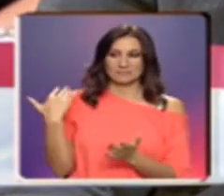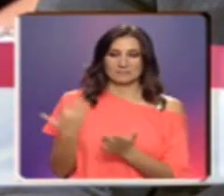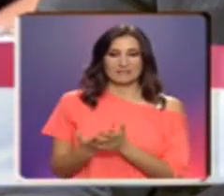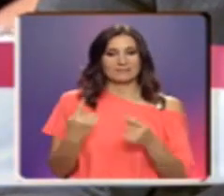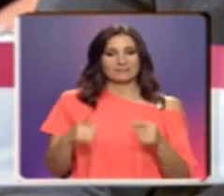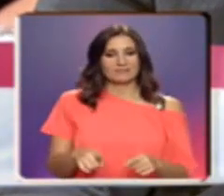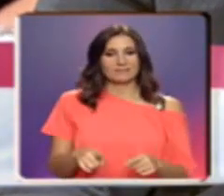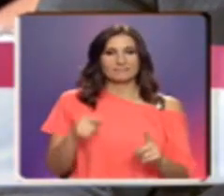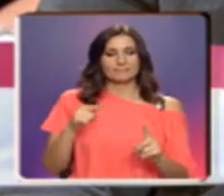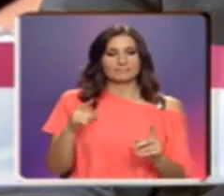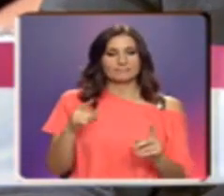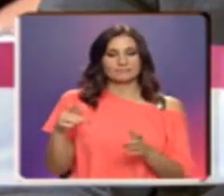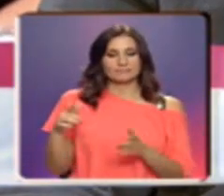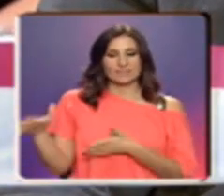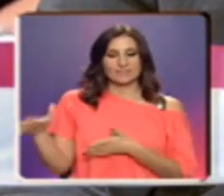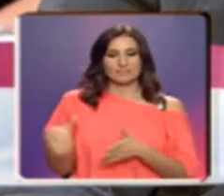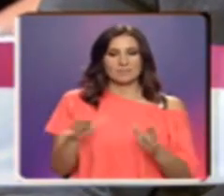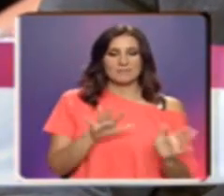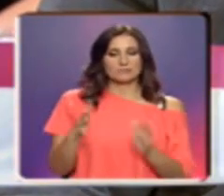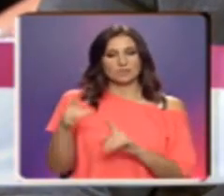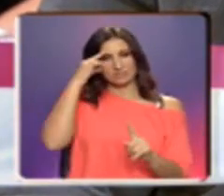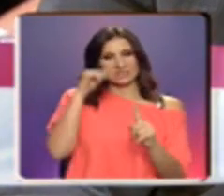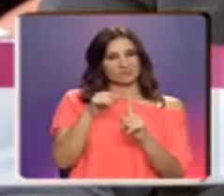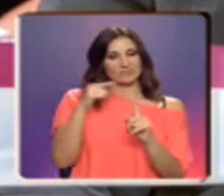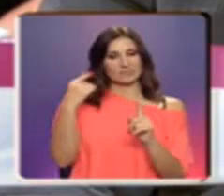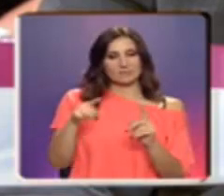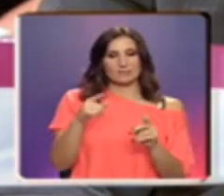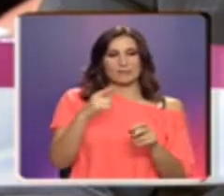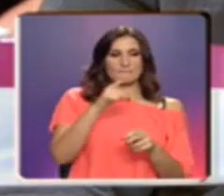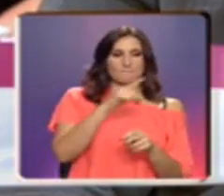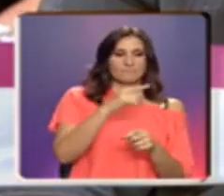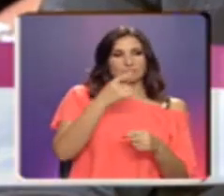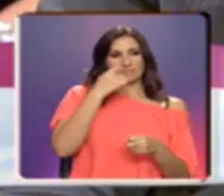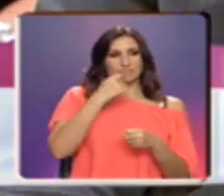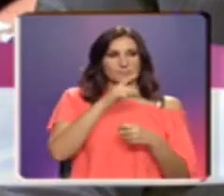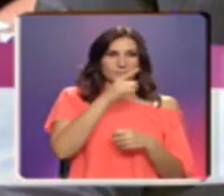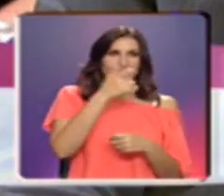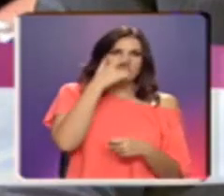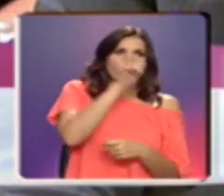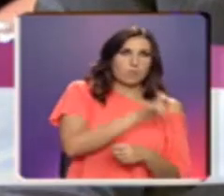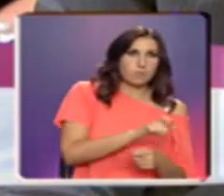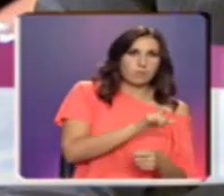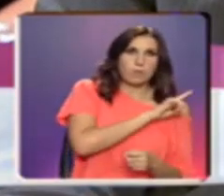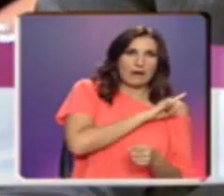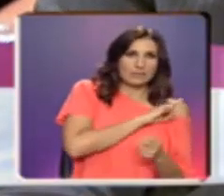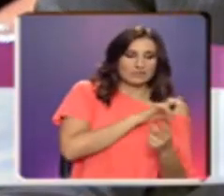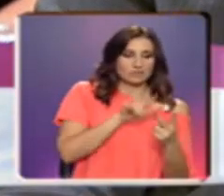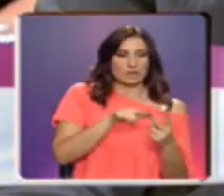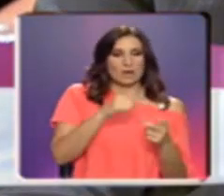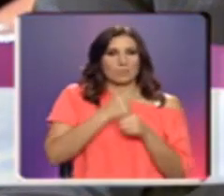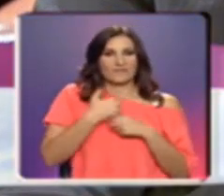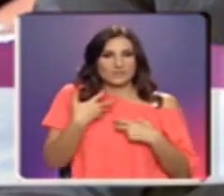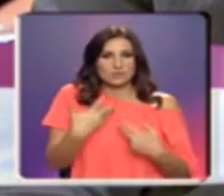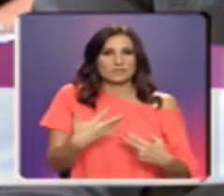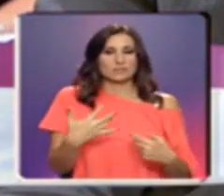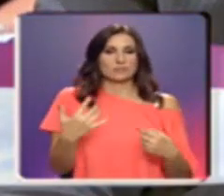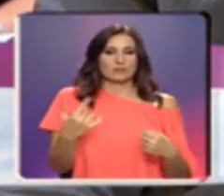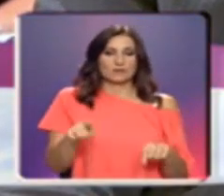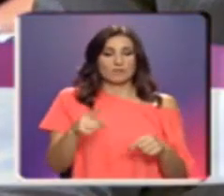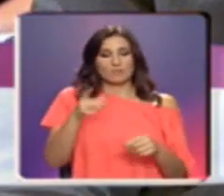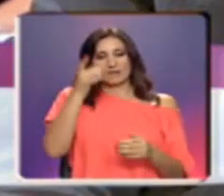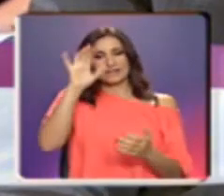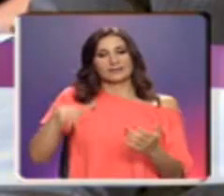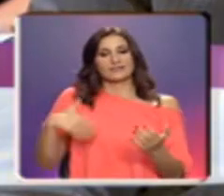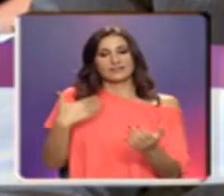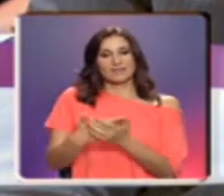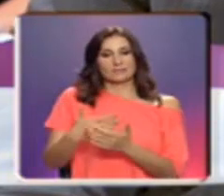Tenho guiado sempre por ter mais ou menos objetivos pessoais, profissionais, e tinha um objetivo de me candidatar